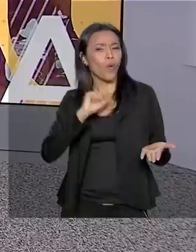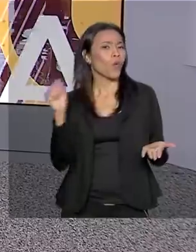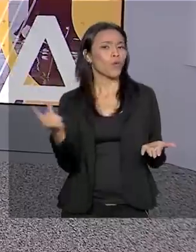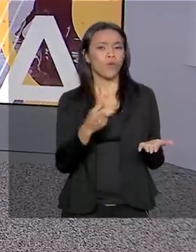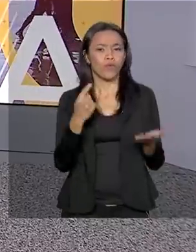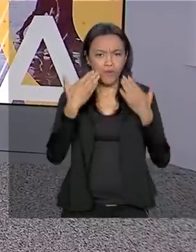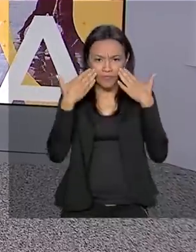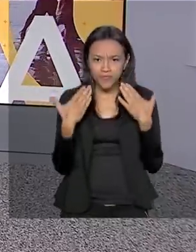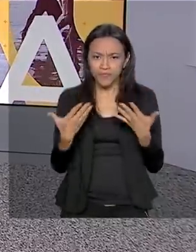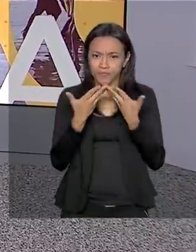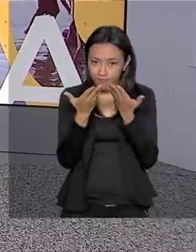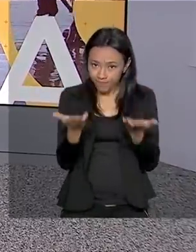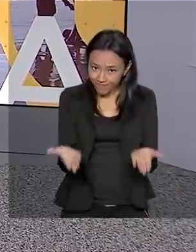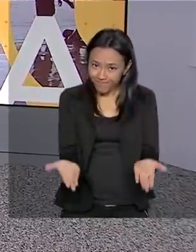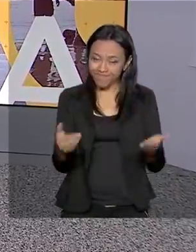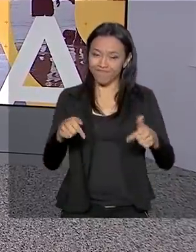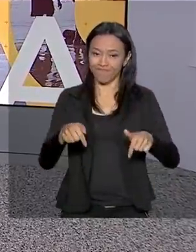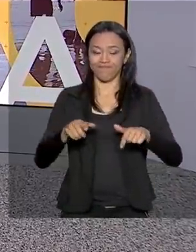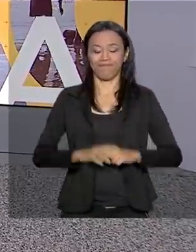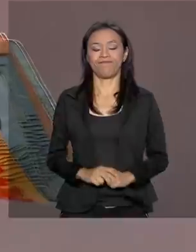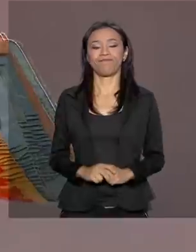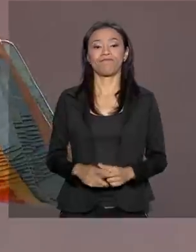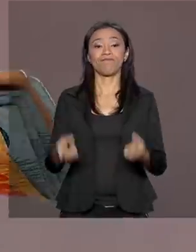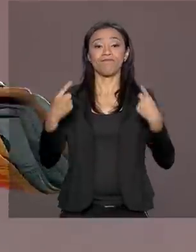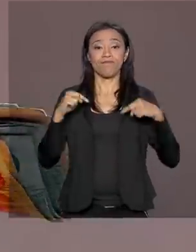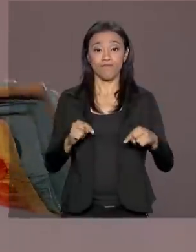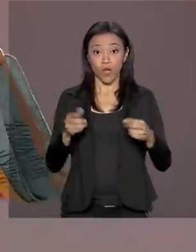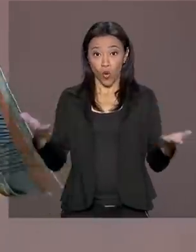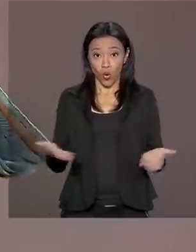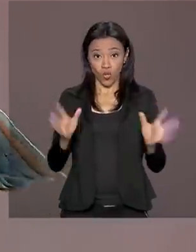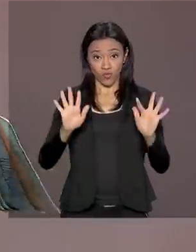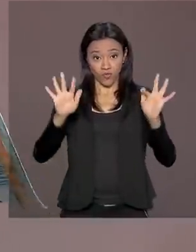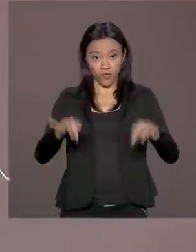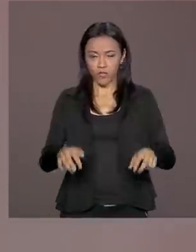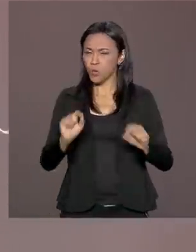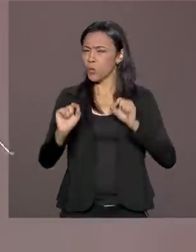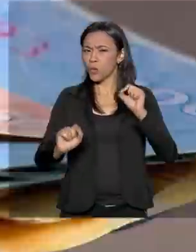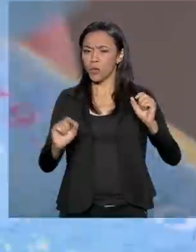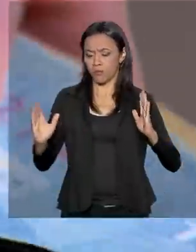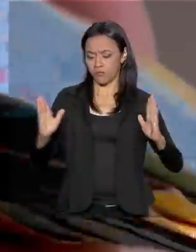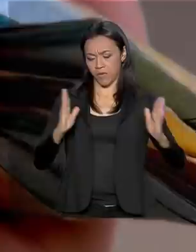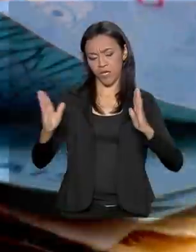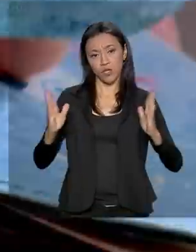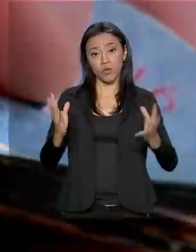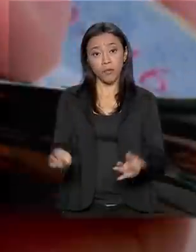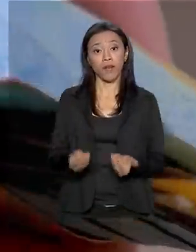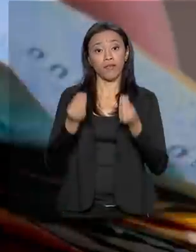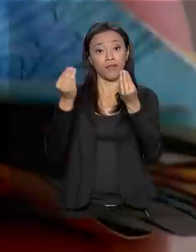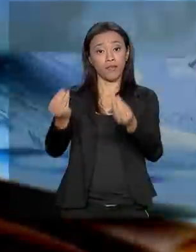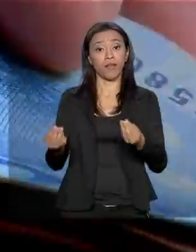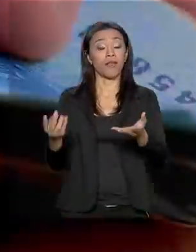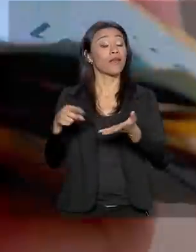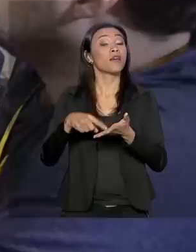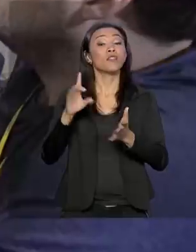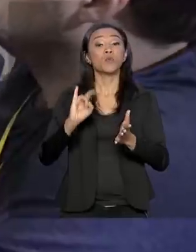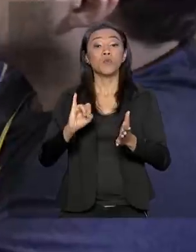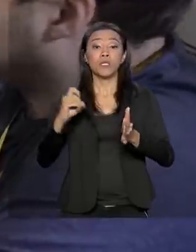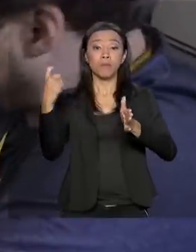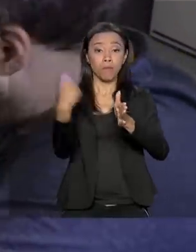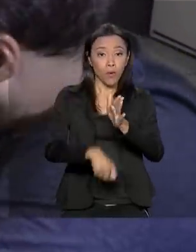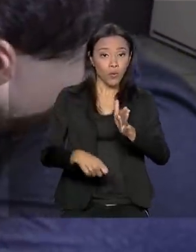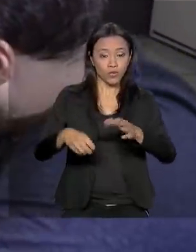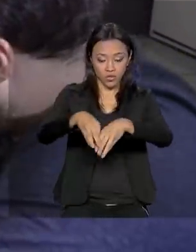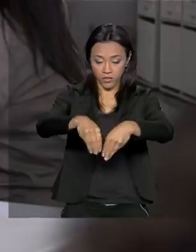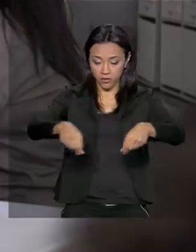destaques desta edição do brasil em dia termina hoje o prazo para entrega do imposto territorial rural são